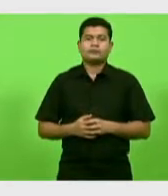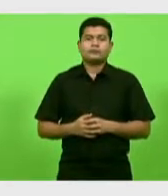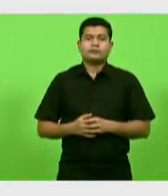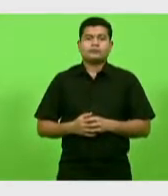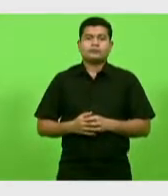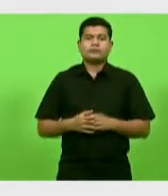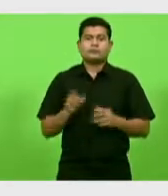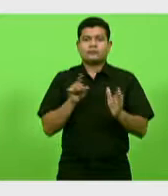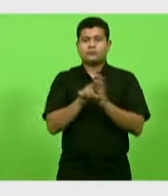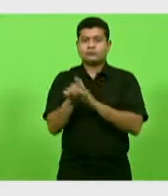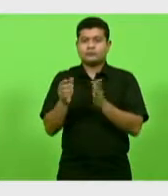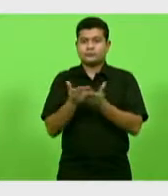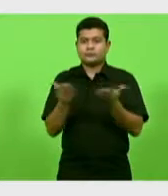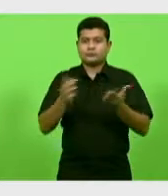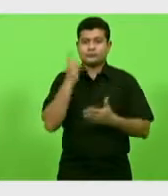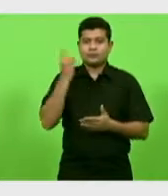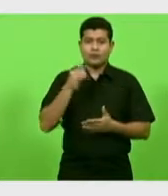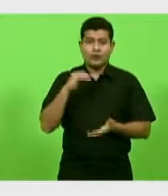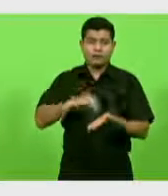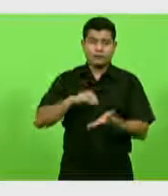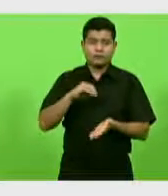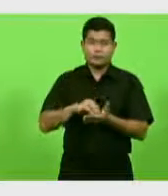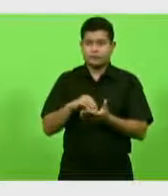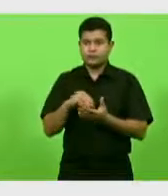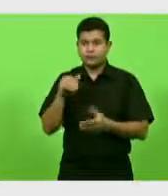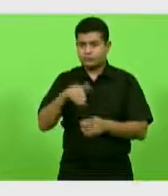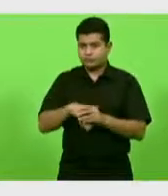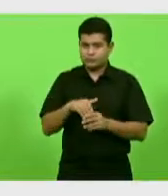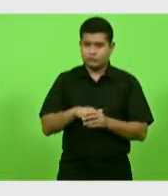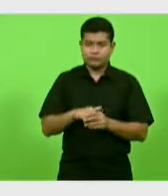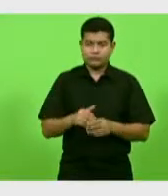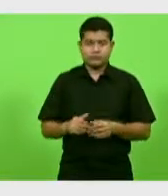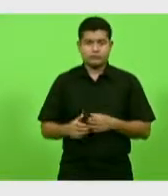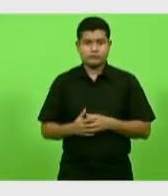Consulto, senhores e senhoras deputados, se alguém exerceu seu direito de voto.